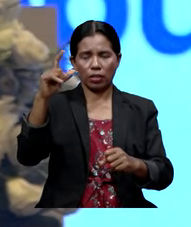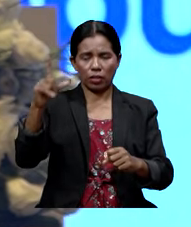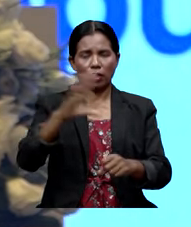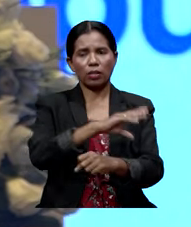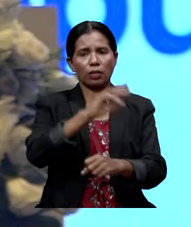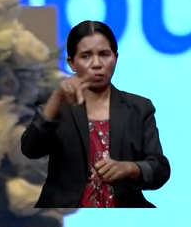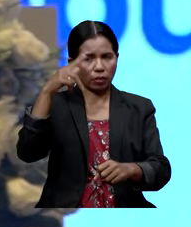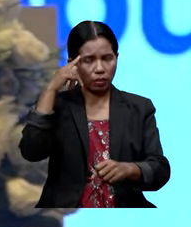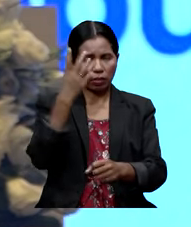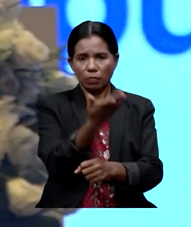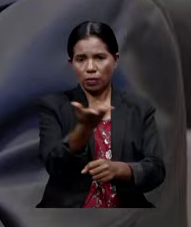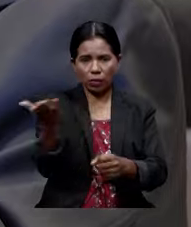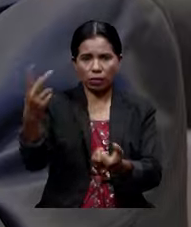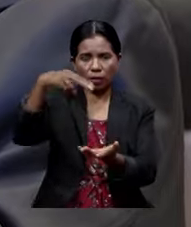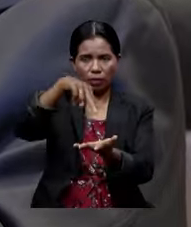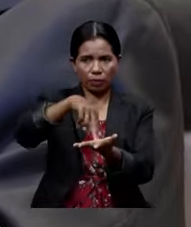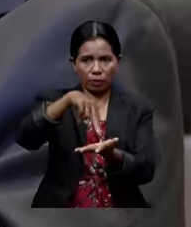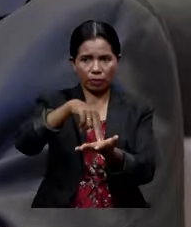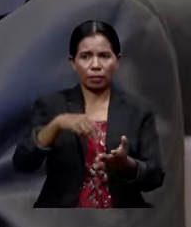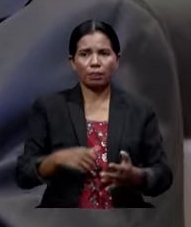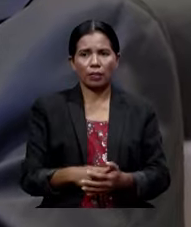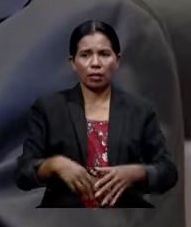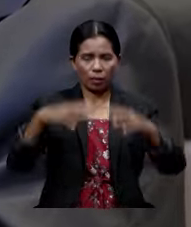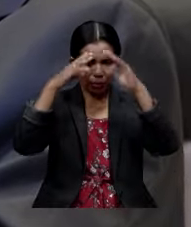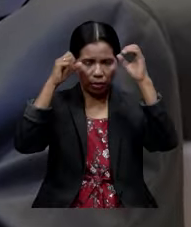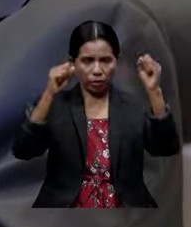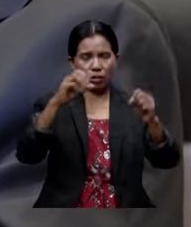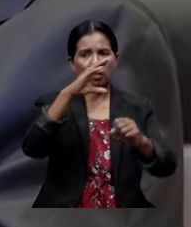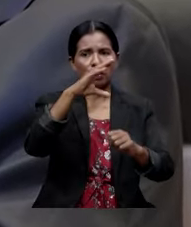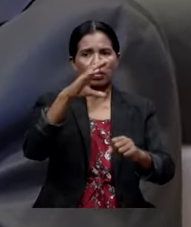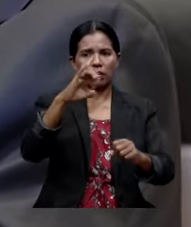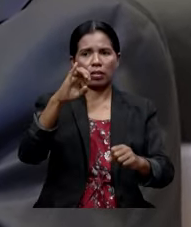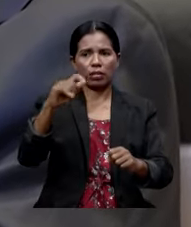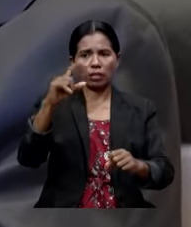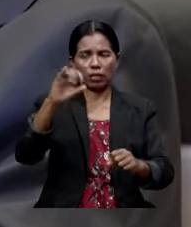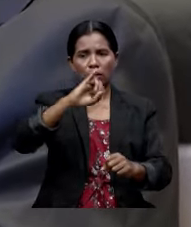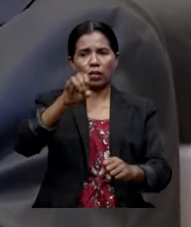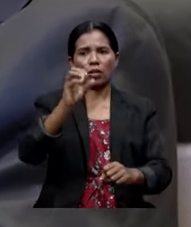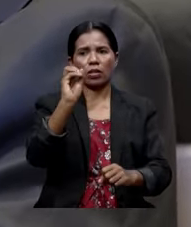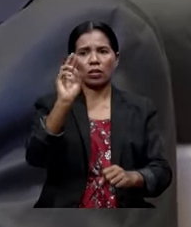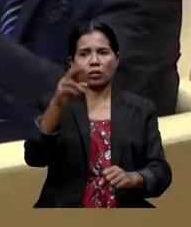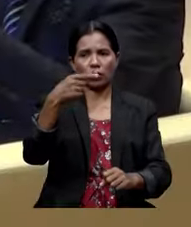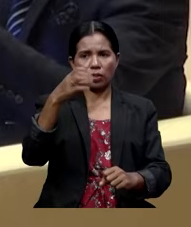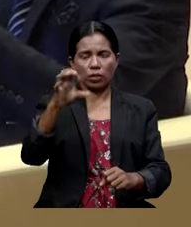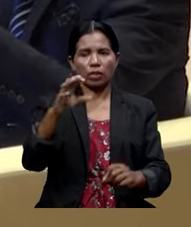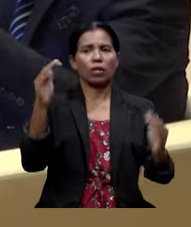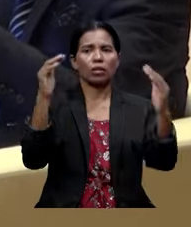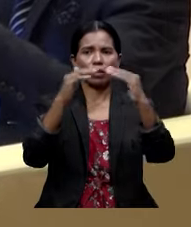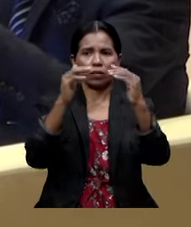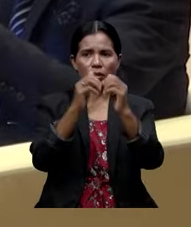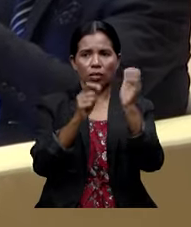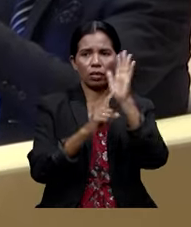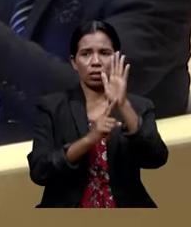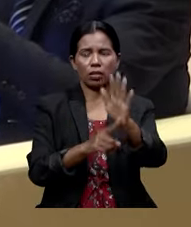in Hotel America, and all the Presidente CCITL Jorge Manuel de Araújo Sarano Hateten, Forum Ne, ato